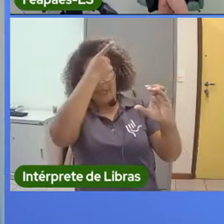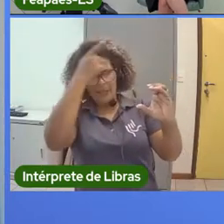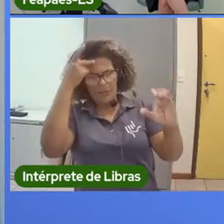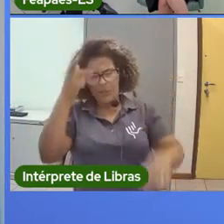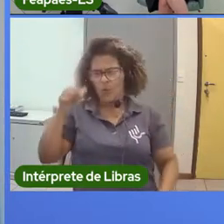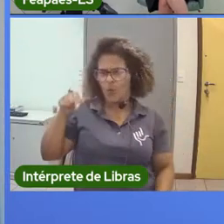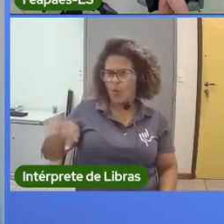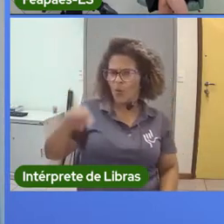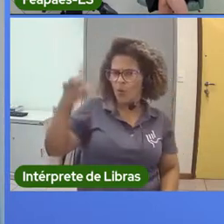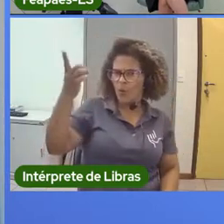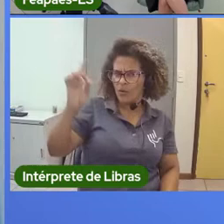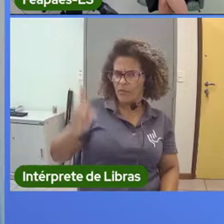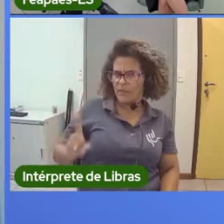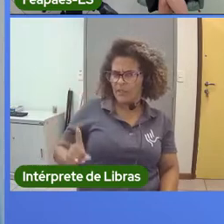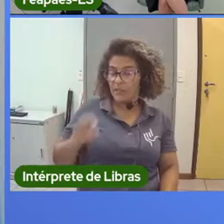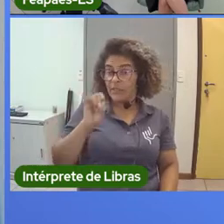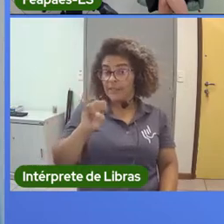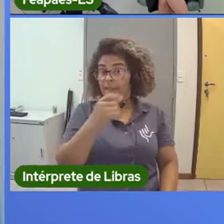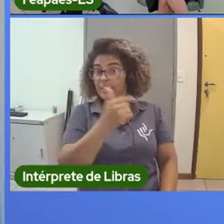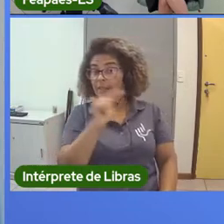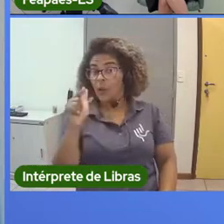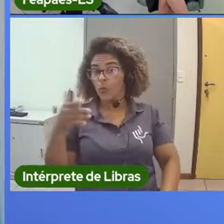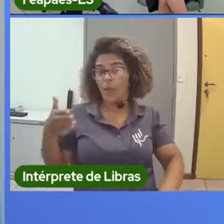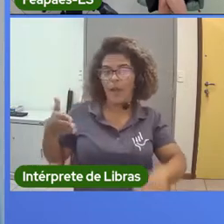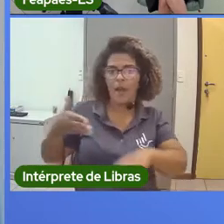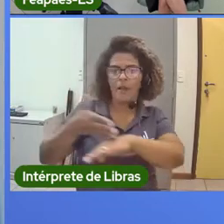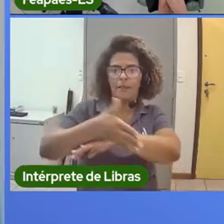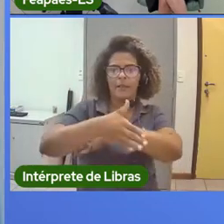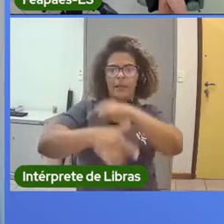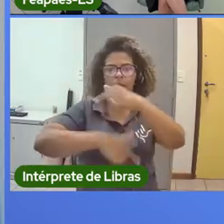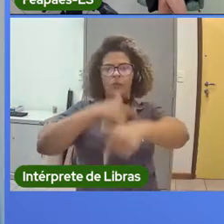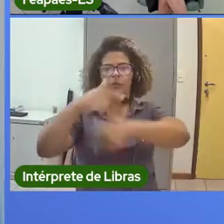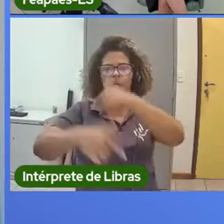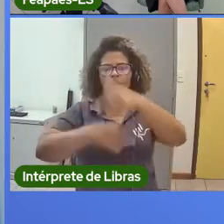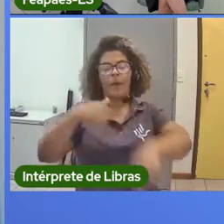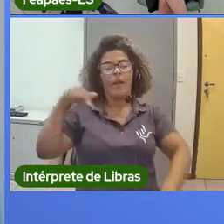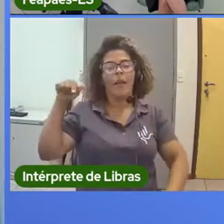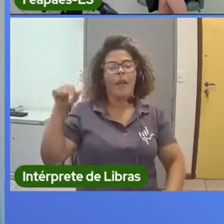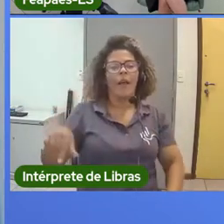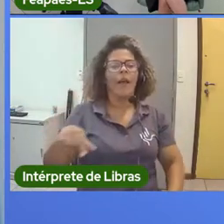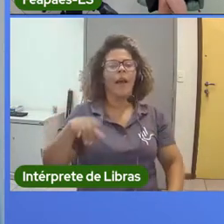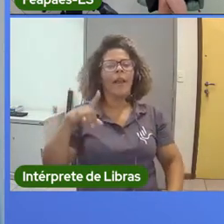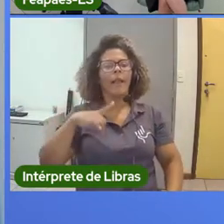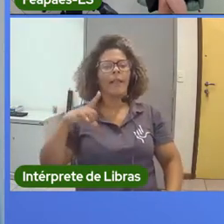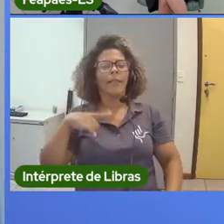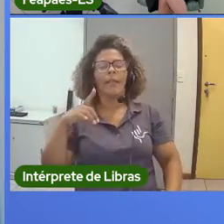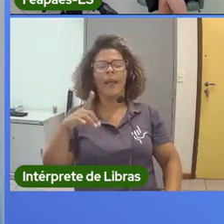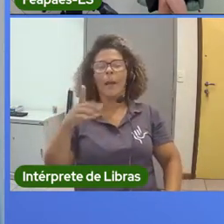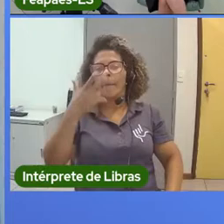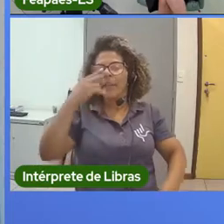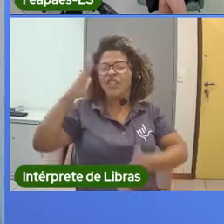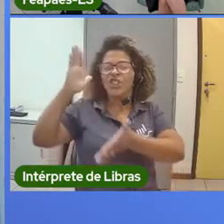deficiência não tiverem acesso ao trabalho, elas inclusive estão com a sua